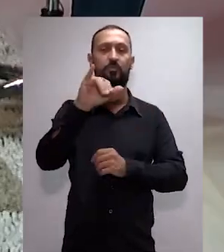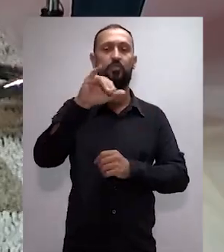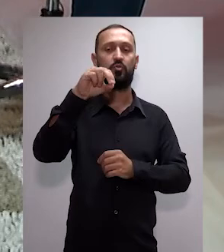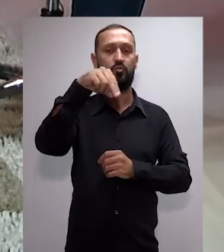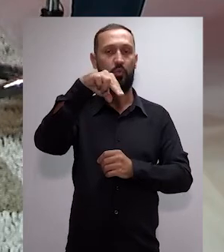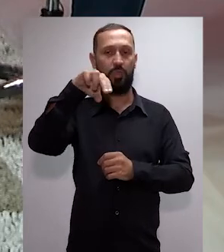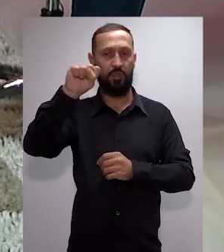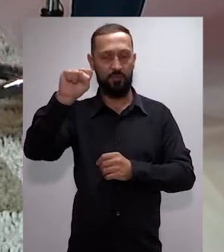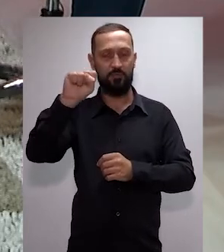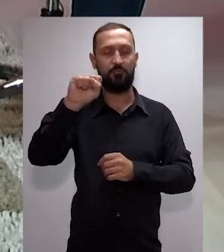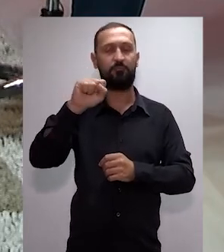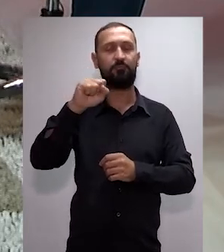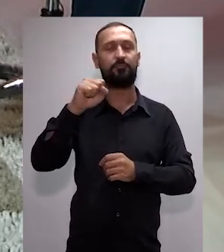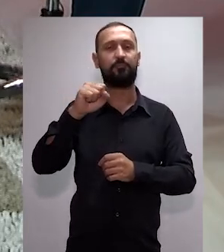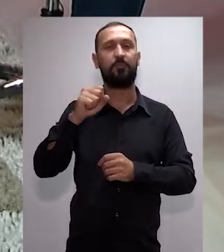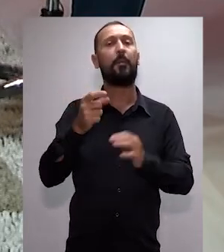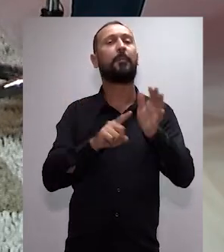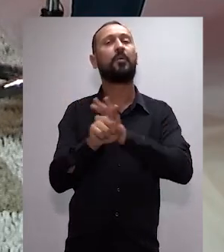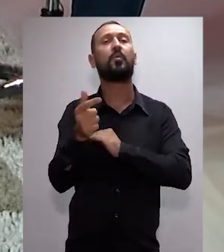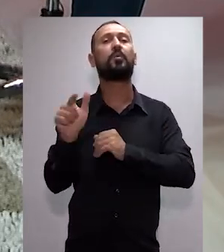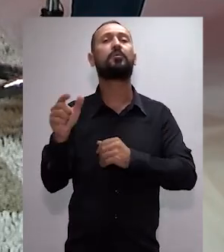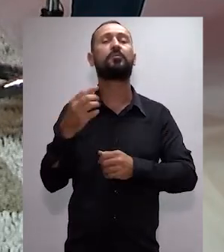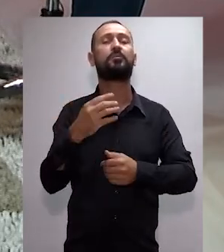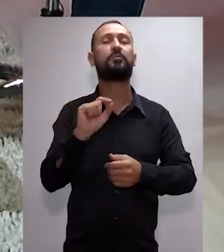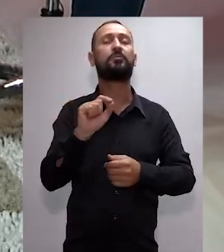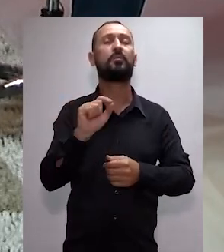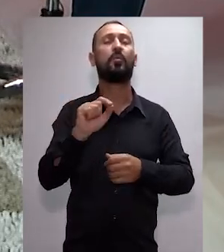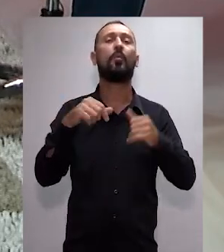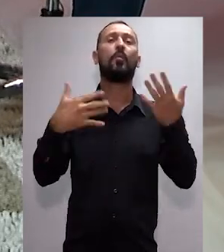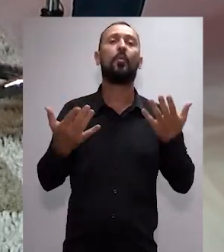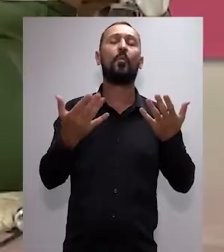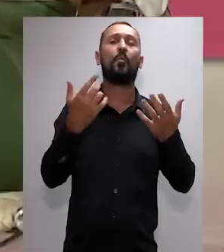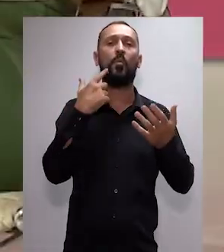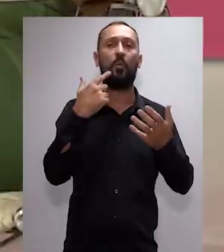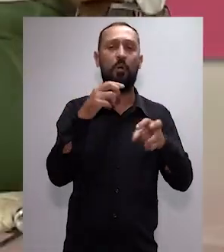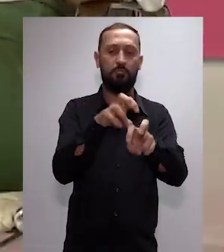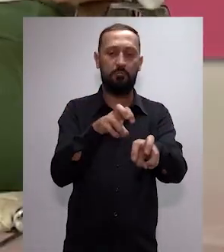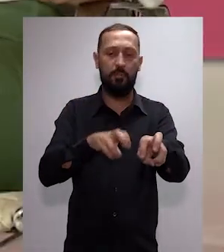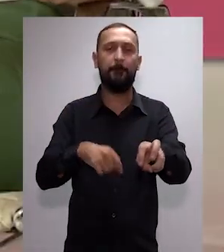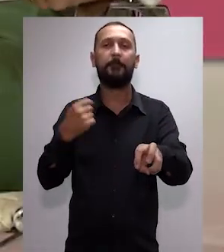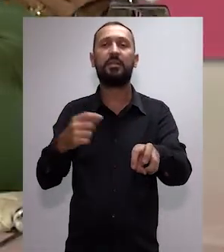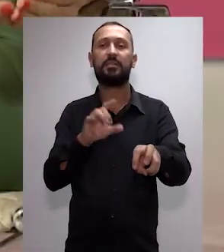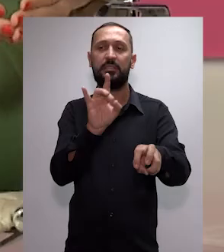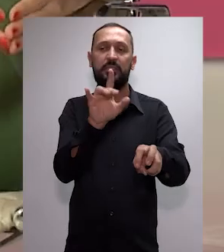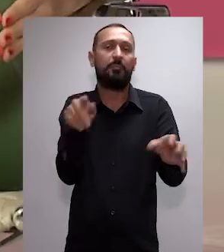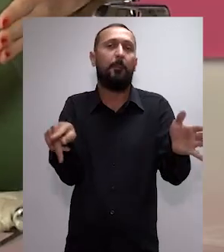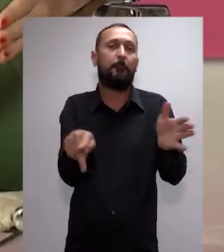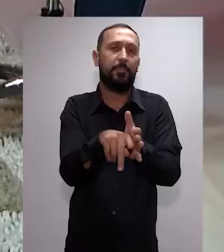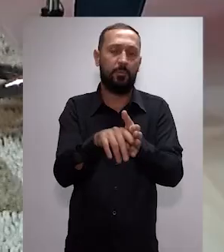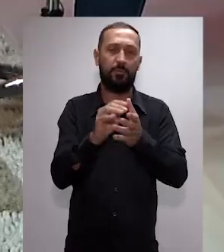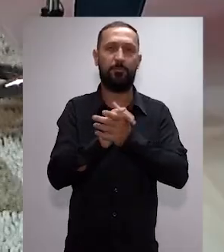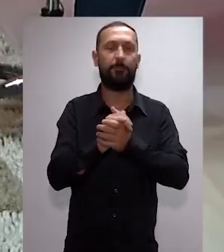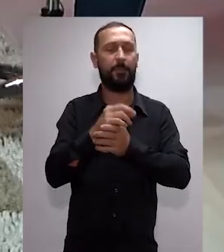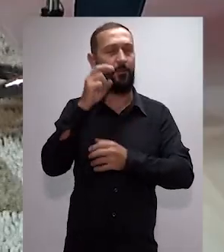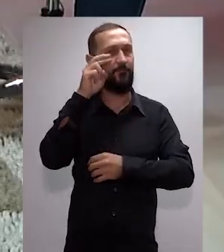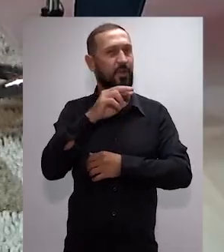Estamos aqui com o Dionis e eu vou para a próxima pergunta. Dionis, explica para a gente quais veículos precisam de categorias específicas. Nós temos visto